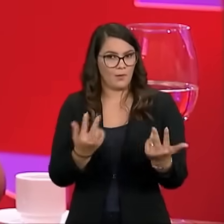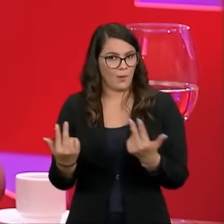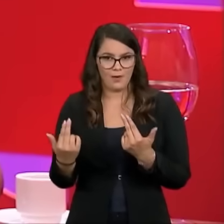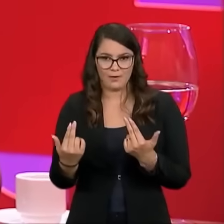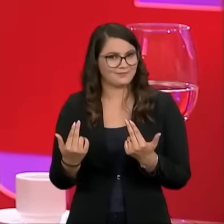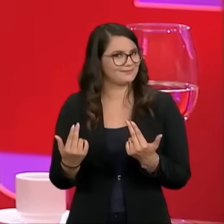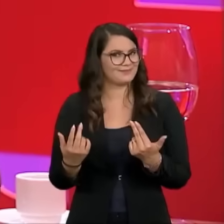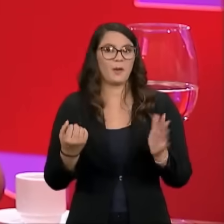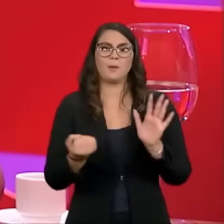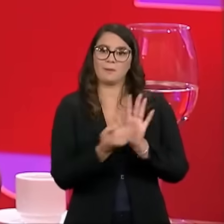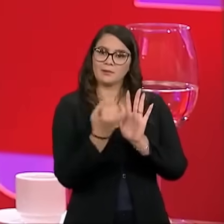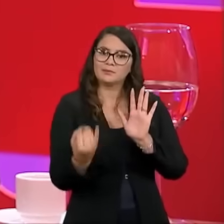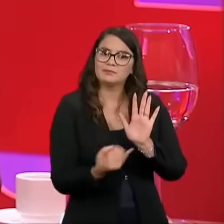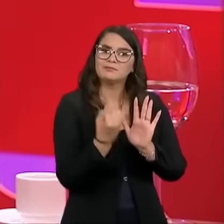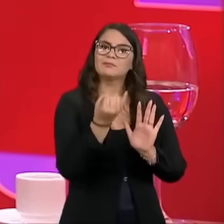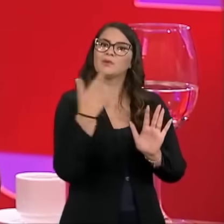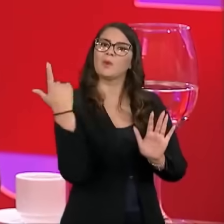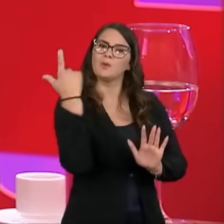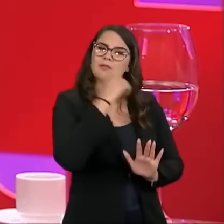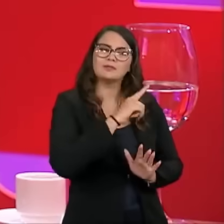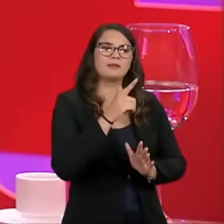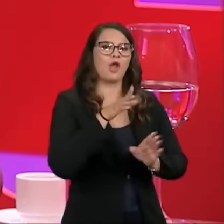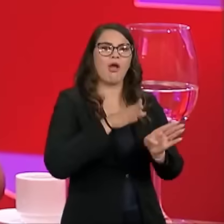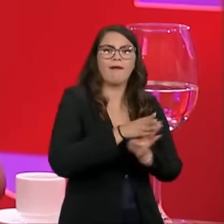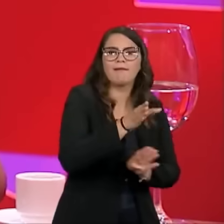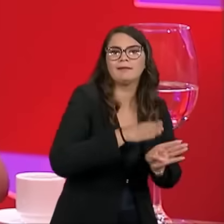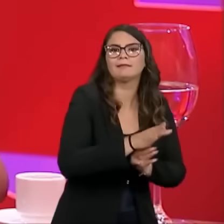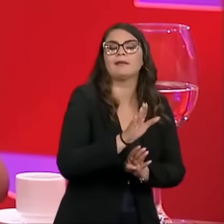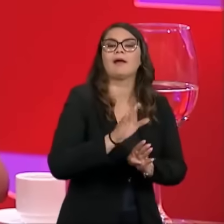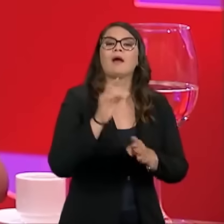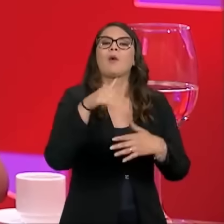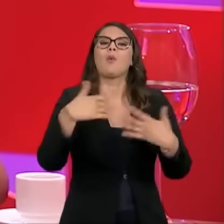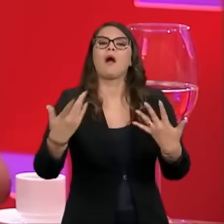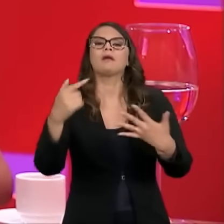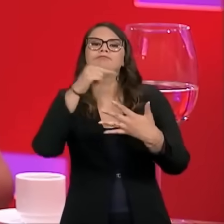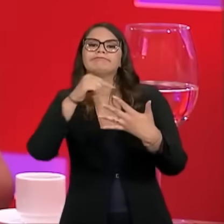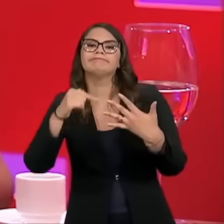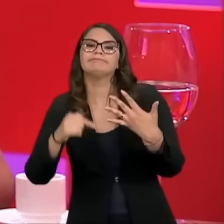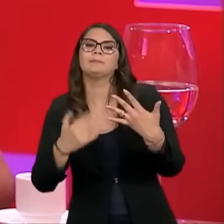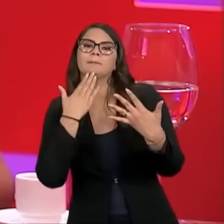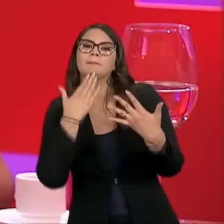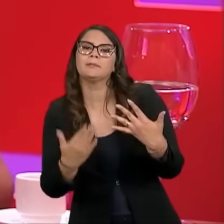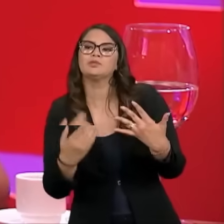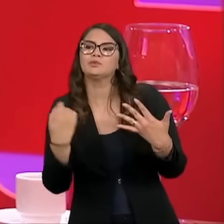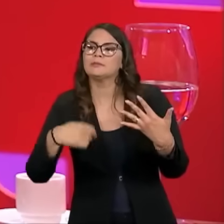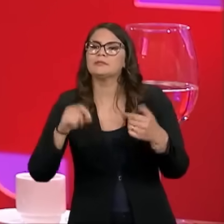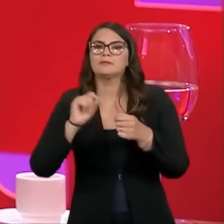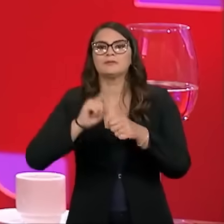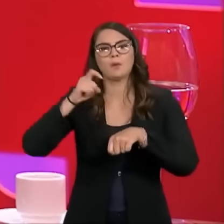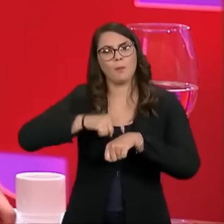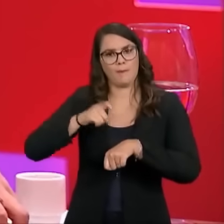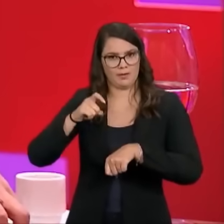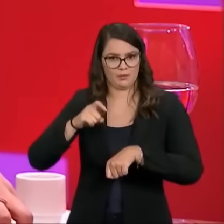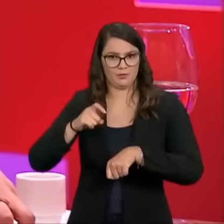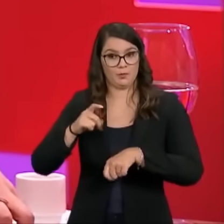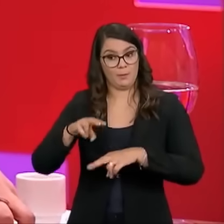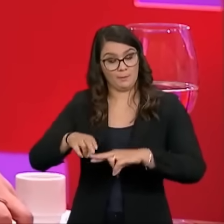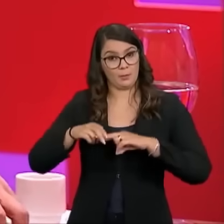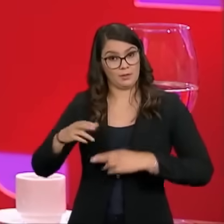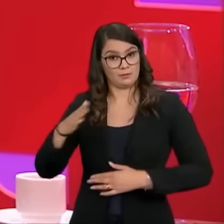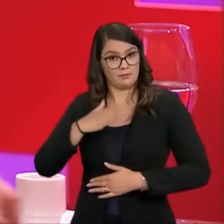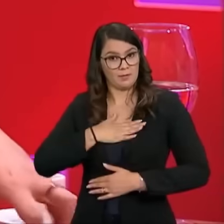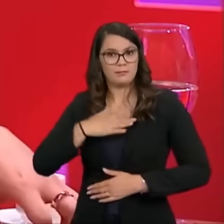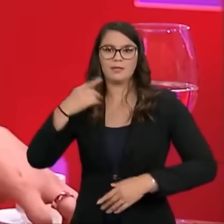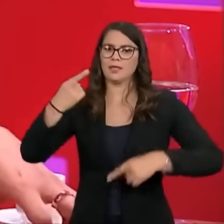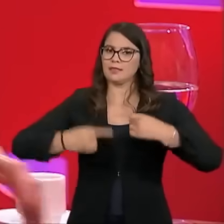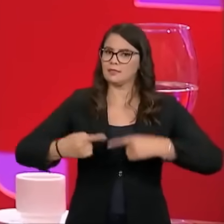importantes para que nós possamos fazer saber e orientar Quais são as reivindicações que precisamos fazer naquele momento por isso para mim esse